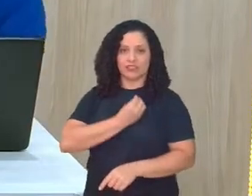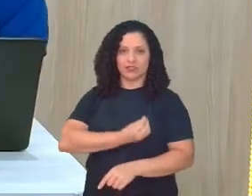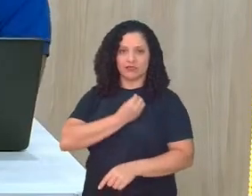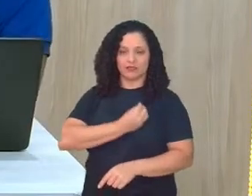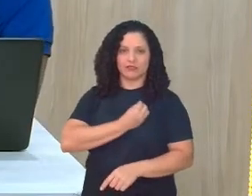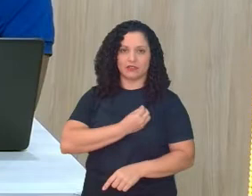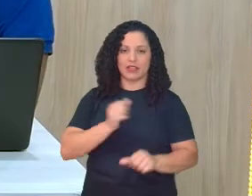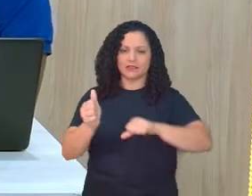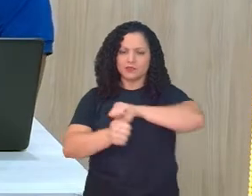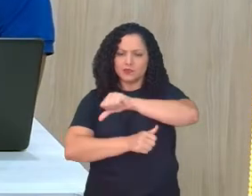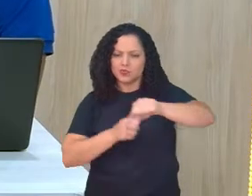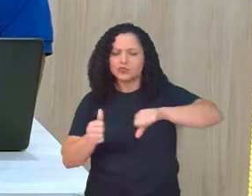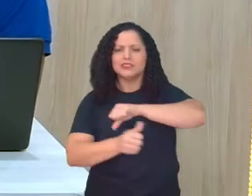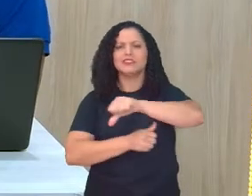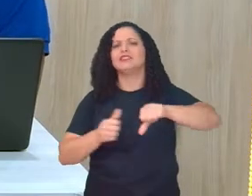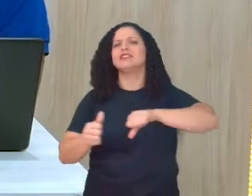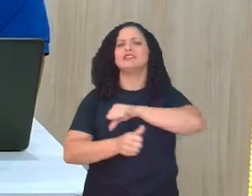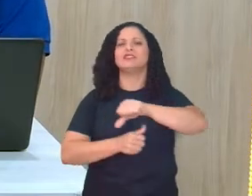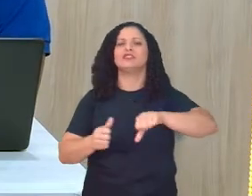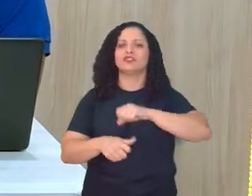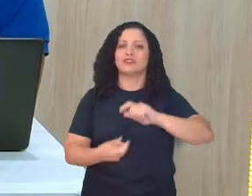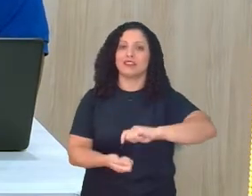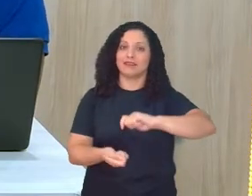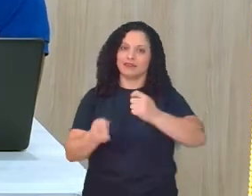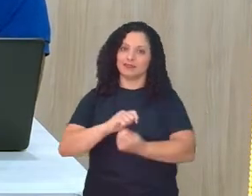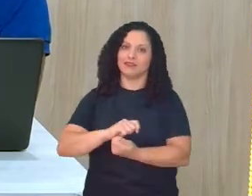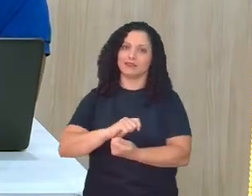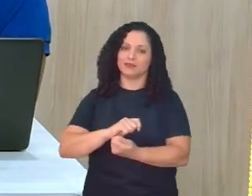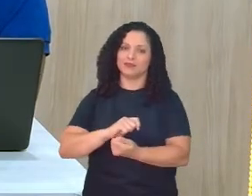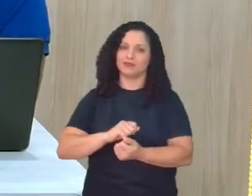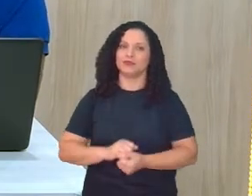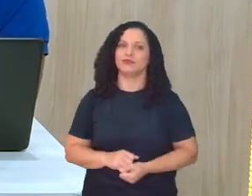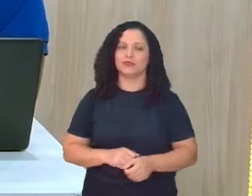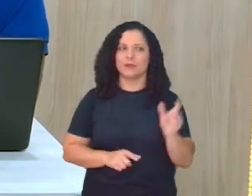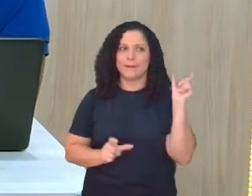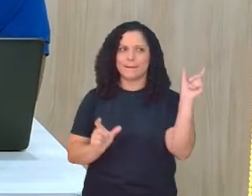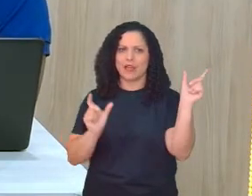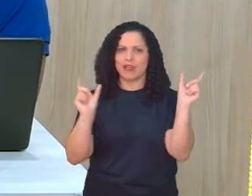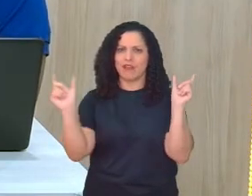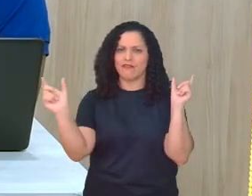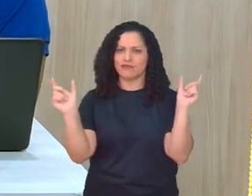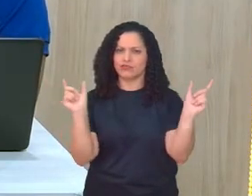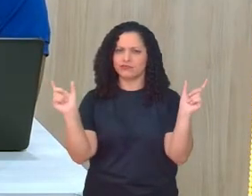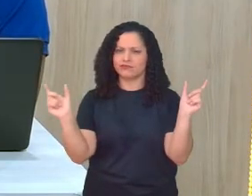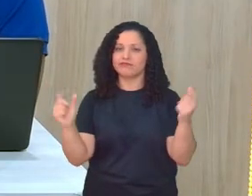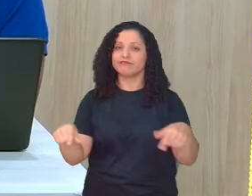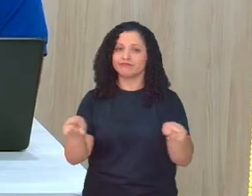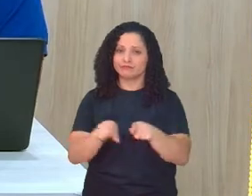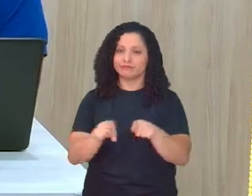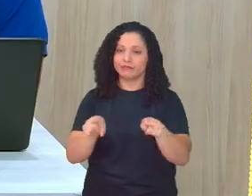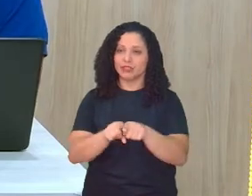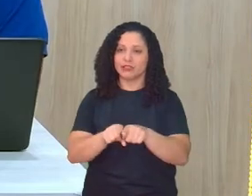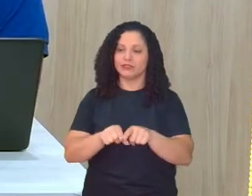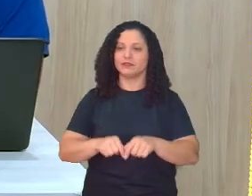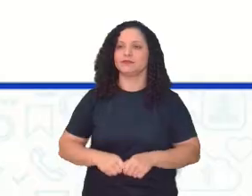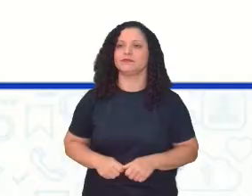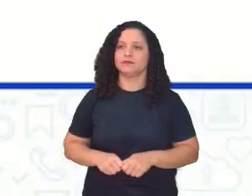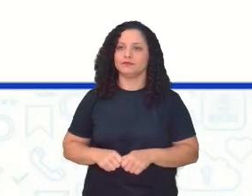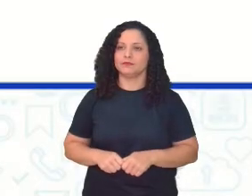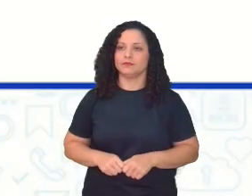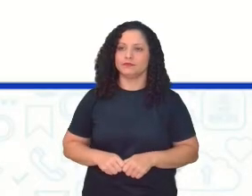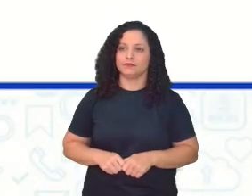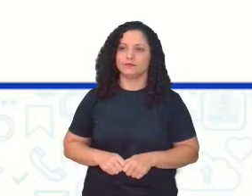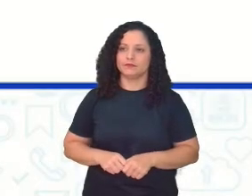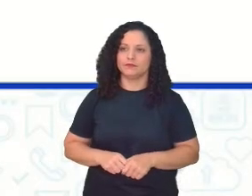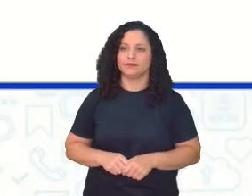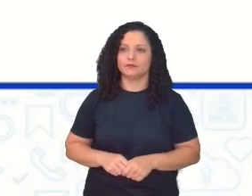essas mudanças, essas adaptações, nas palavras também acontecem isso. Então, vamos